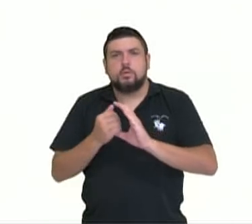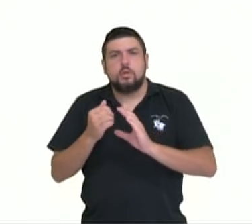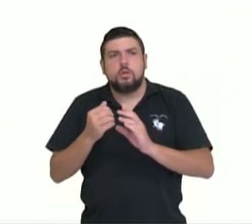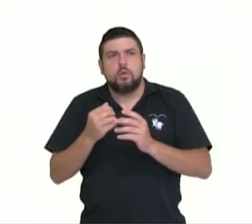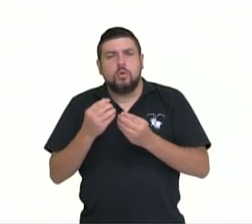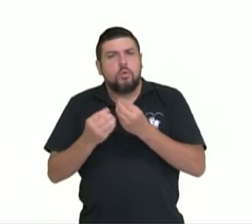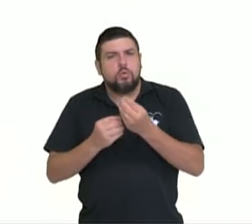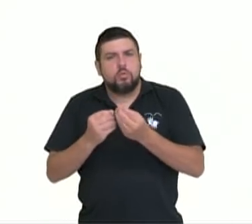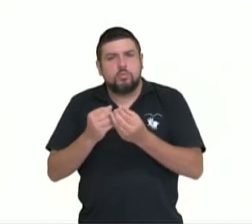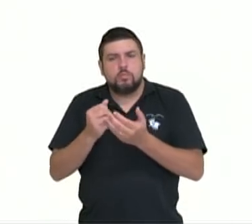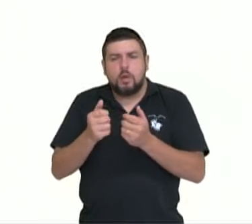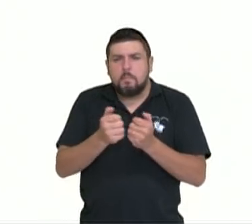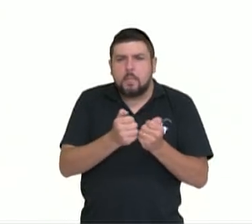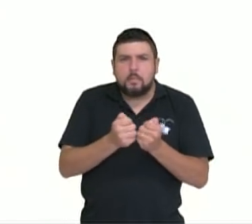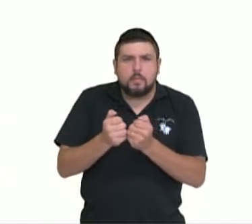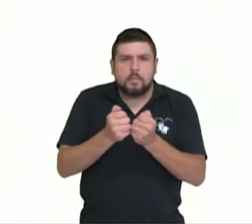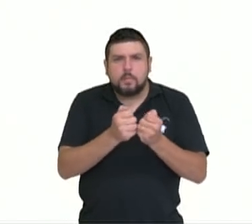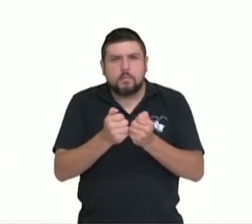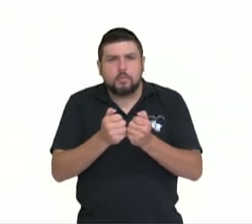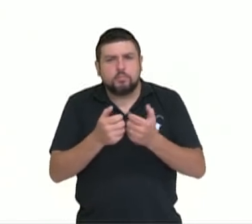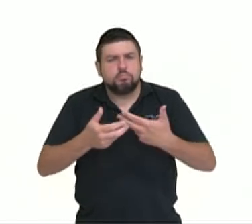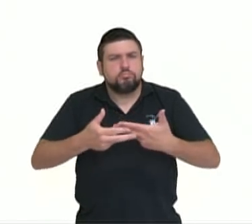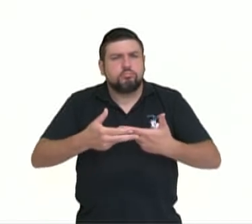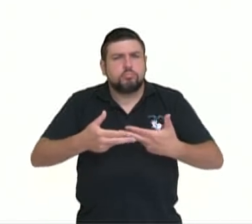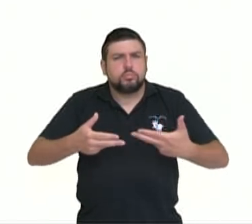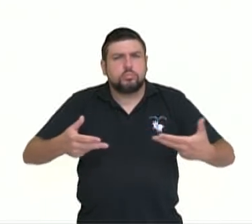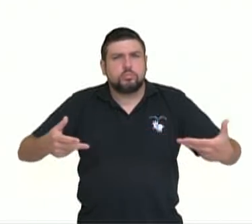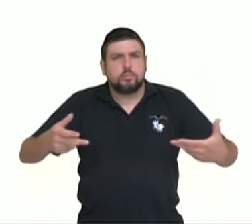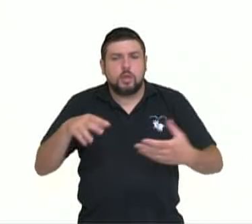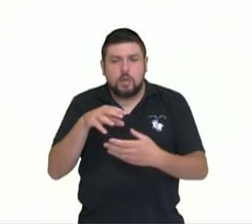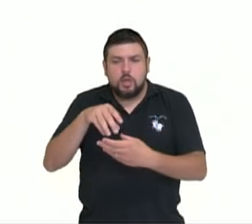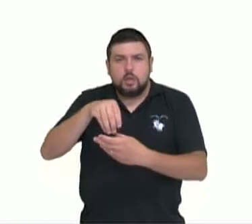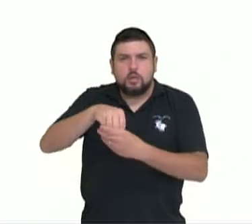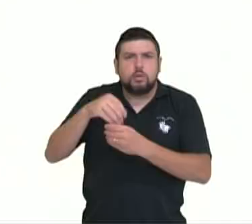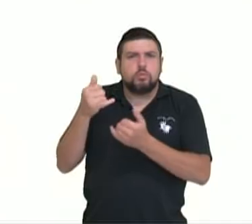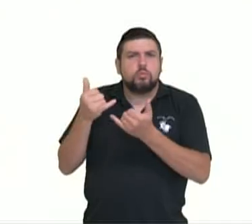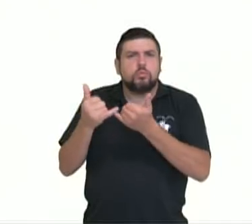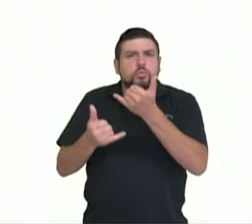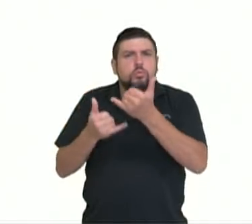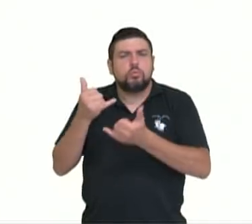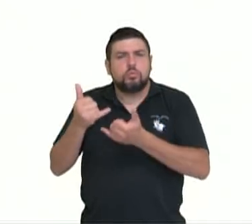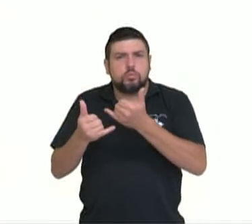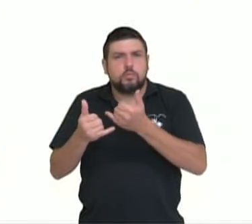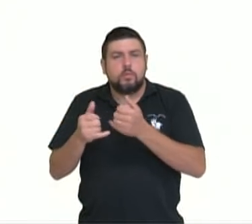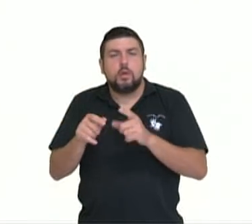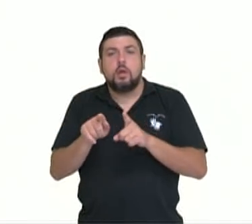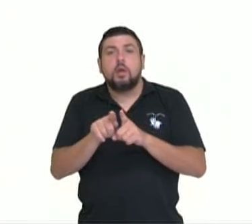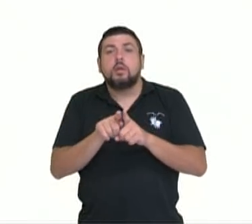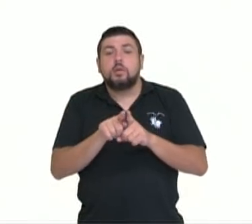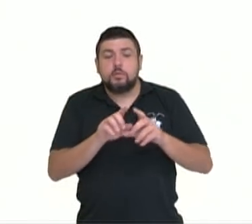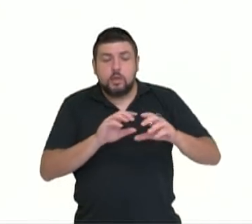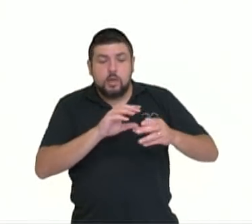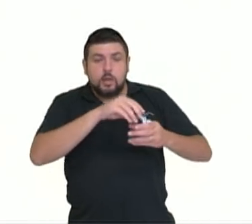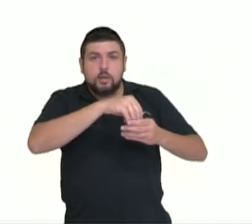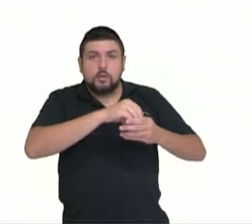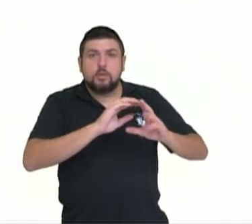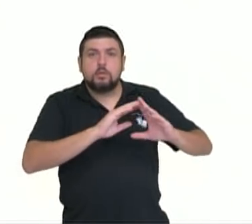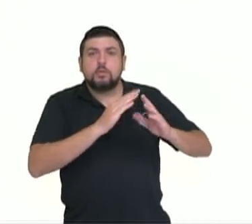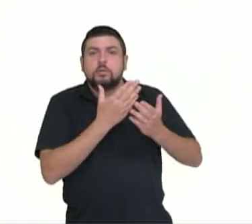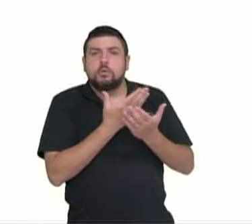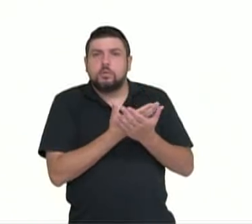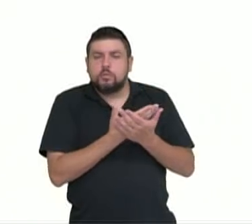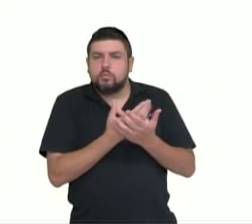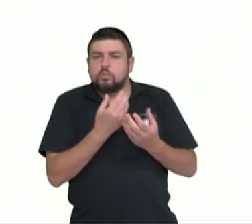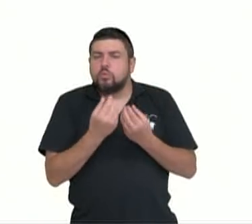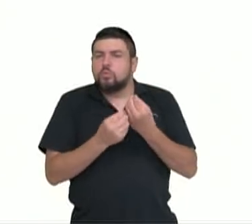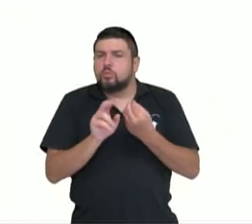nos tablets e também o uso desses dispositivos na escola e o uso dos jogos na